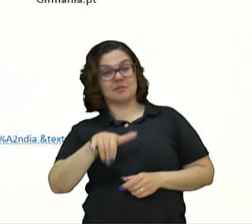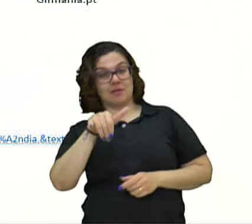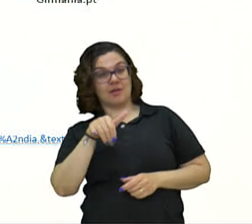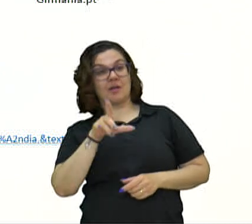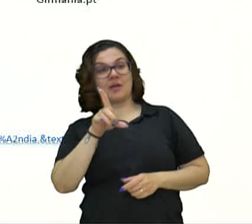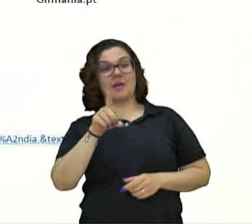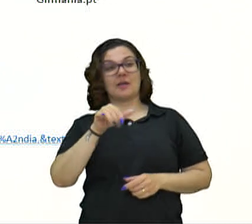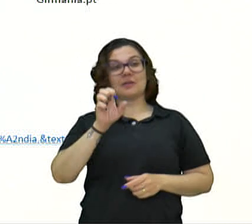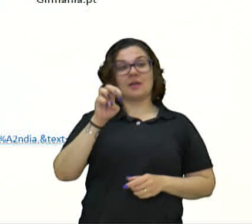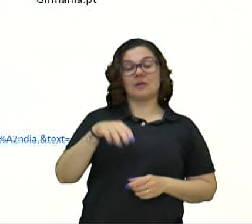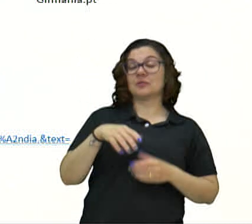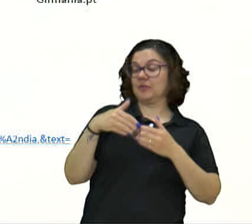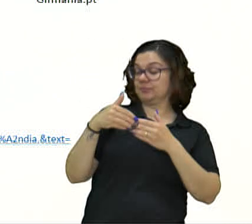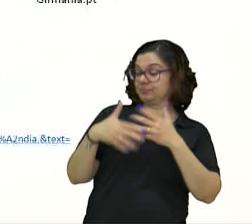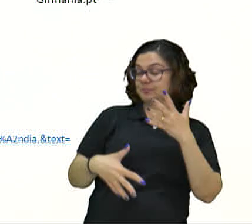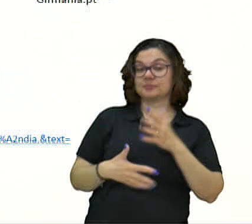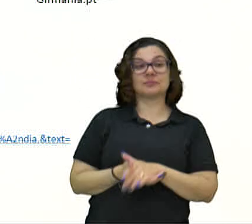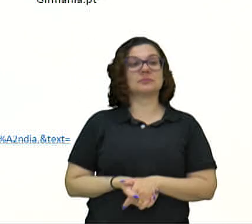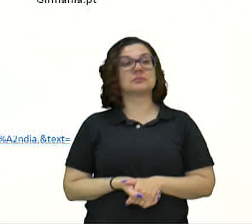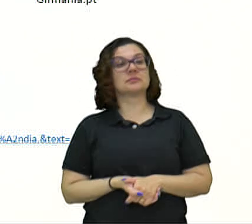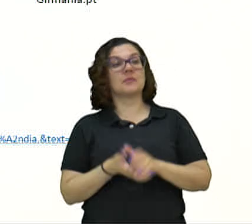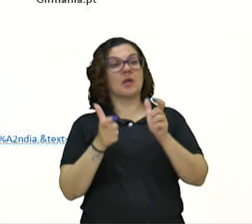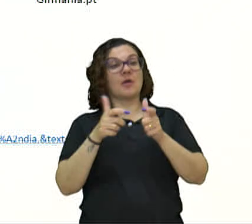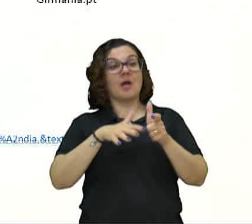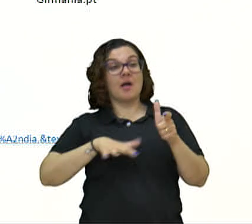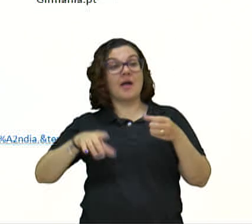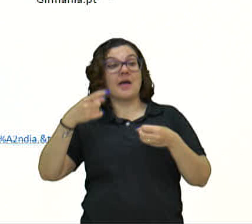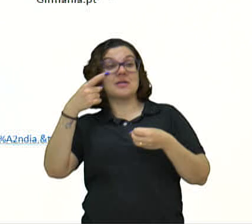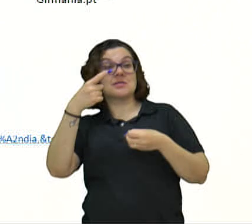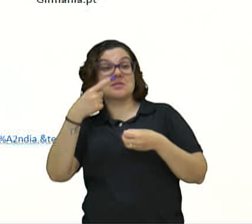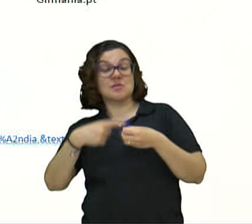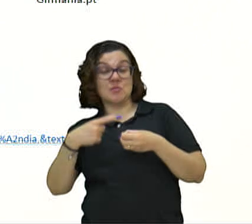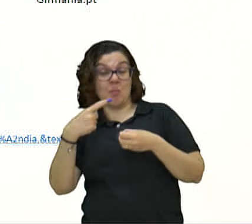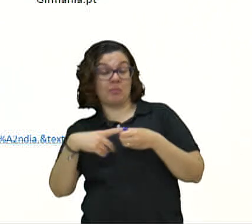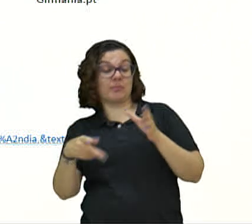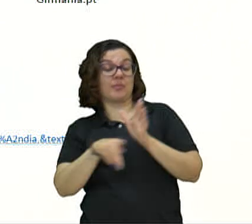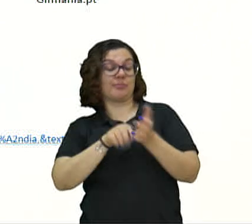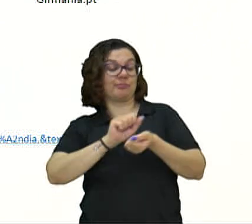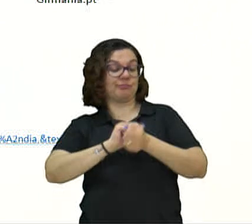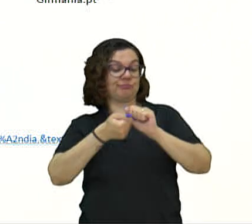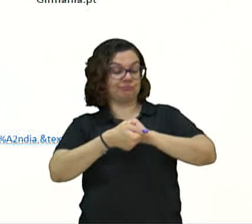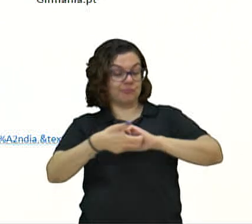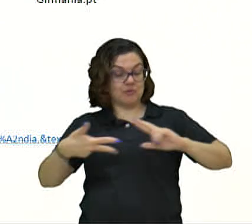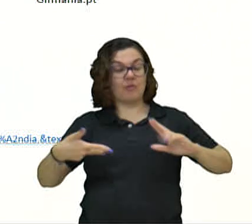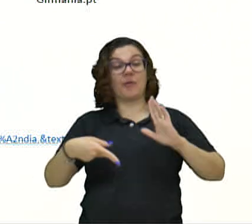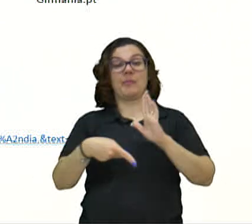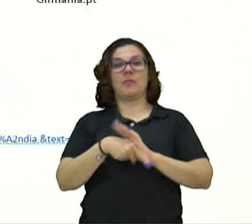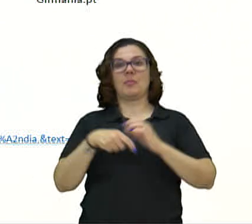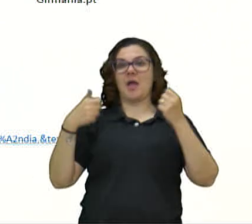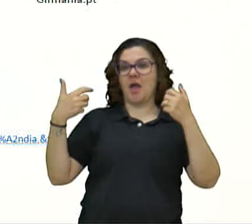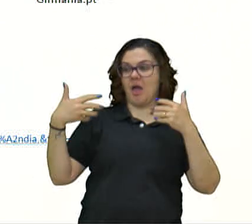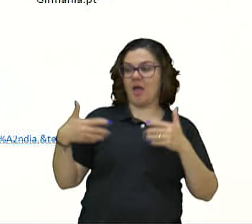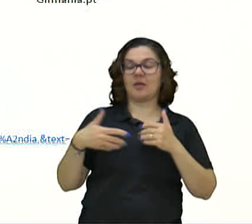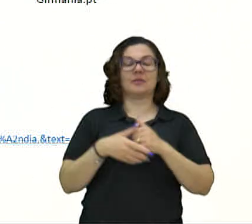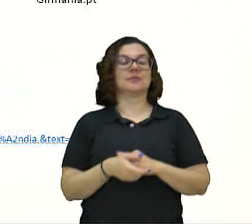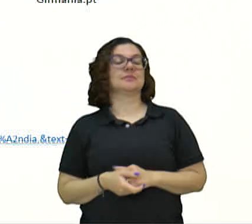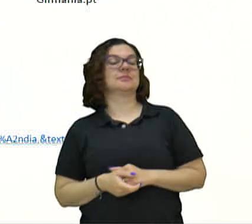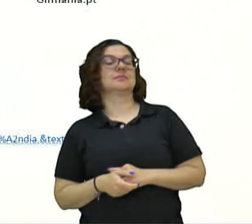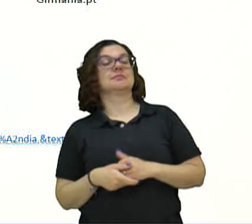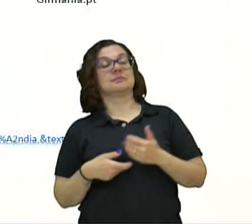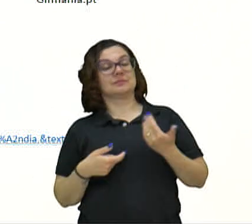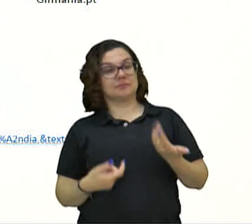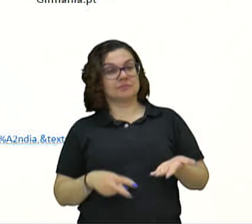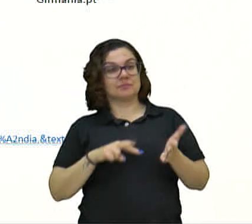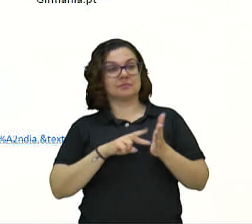sky dive jet boat e ela é considerada a cidade dos esportes radicais então nesse